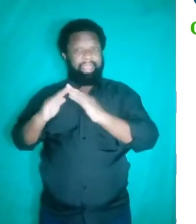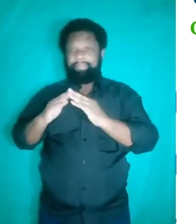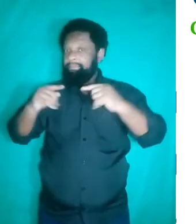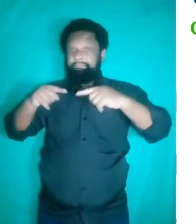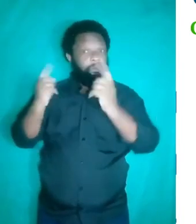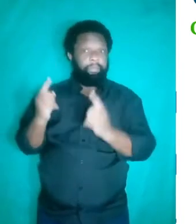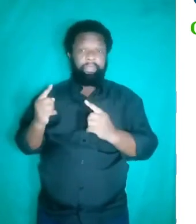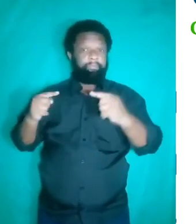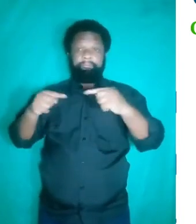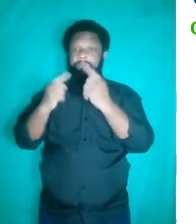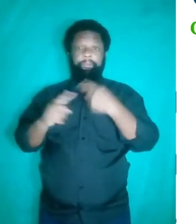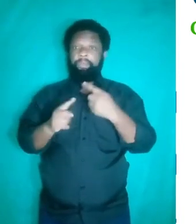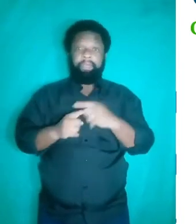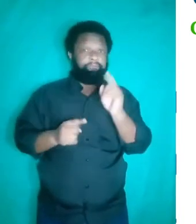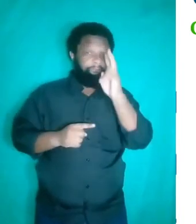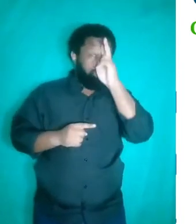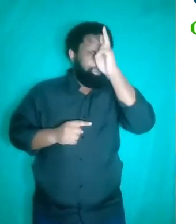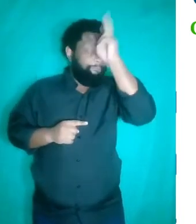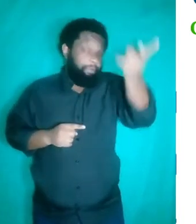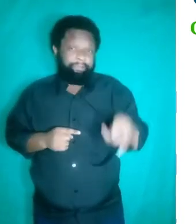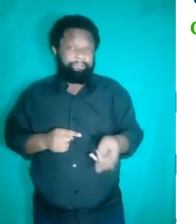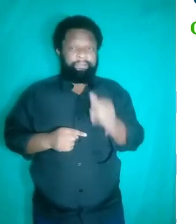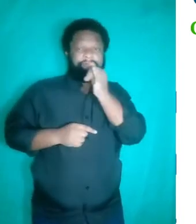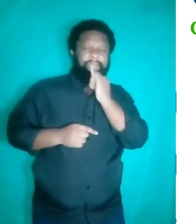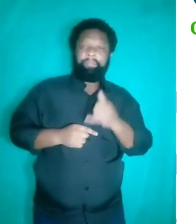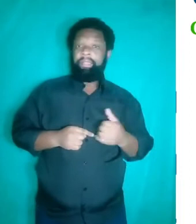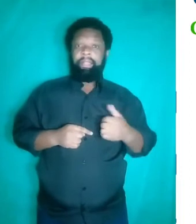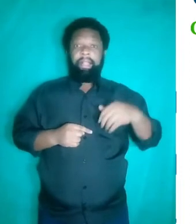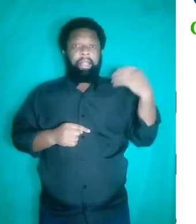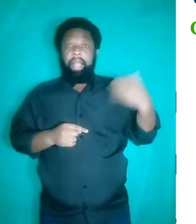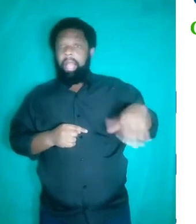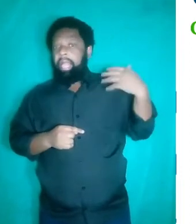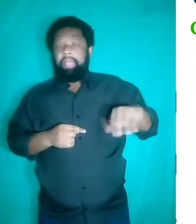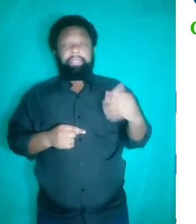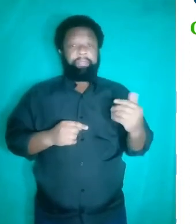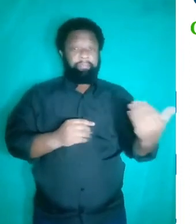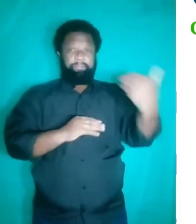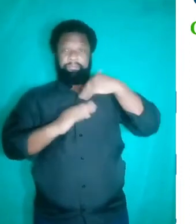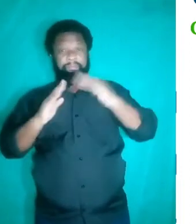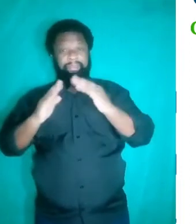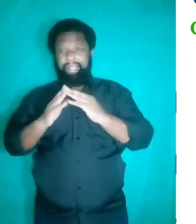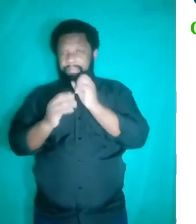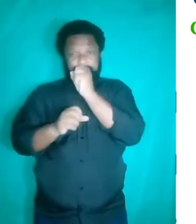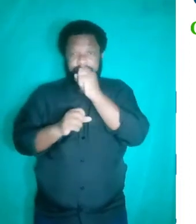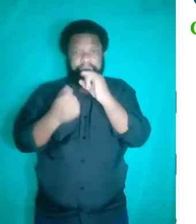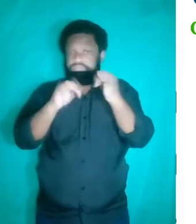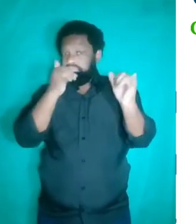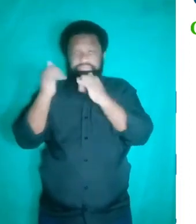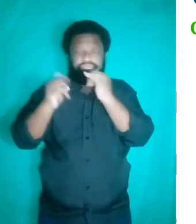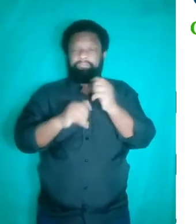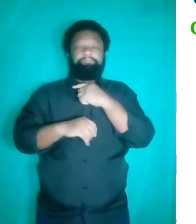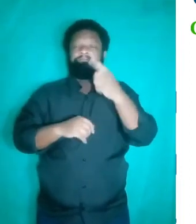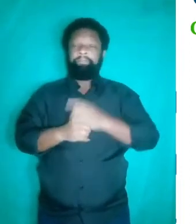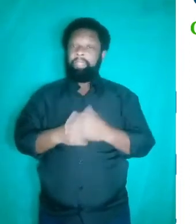sistema trifásico, né? Então você não pode pegar aquela corrente altíssima de 3.000 volts, 30.000 volts para nossa humilde residência,